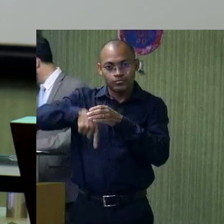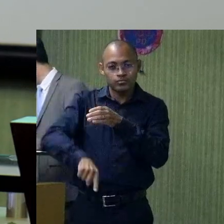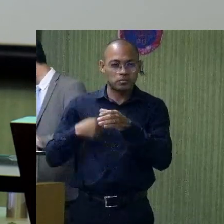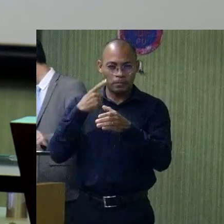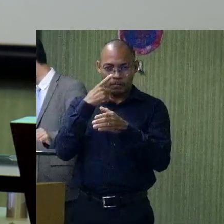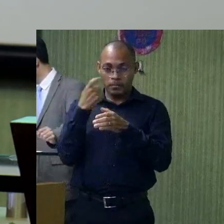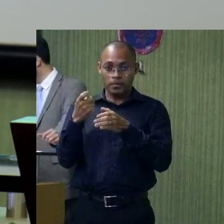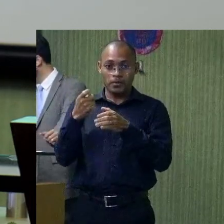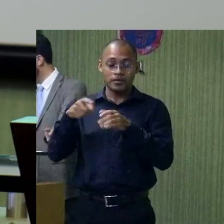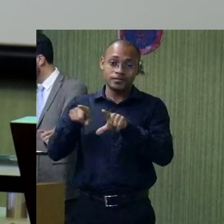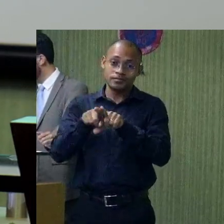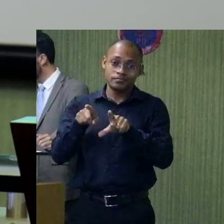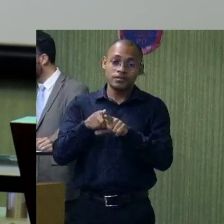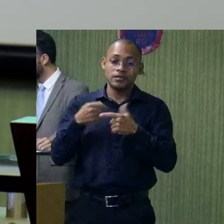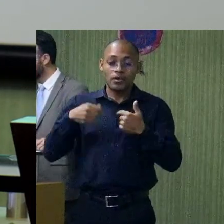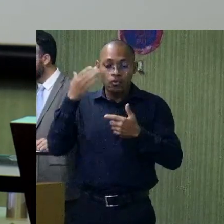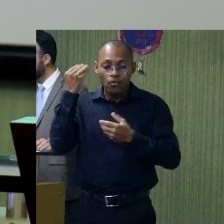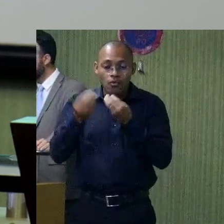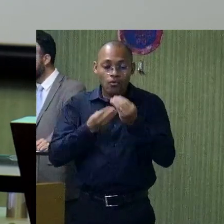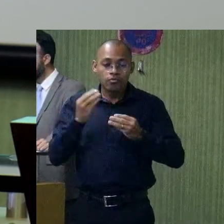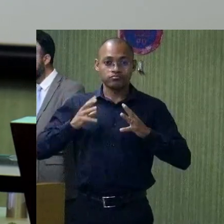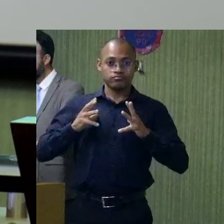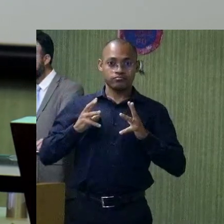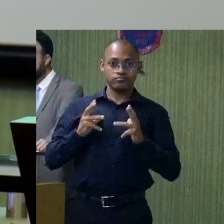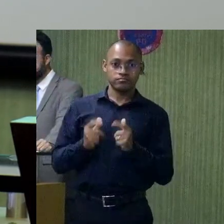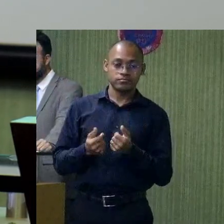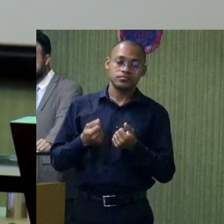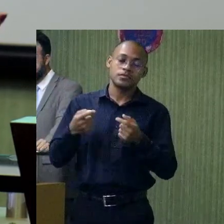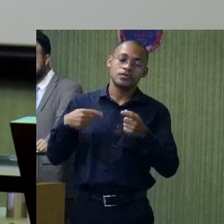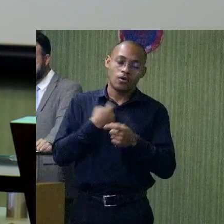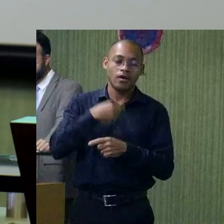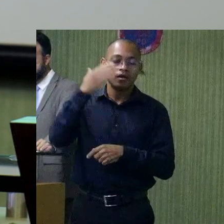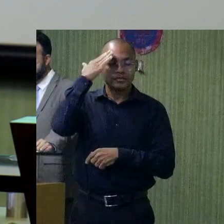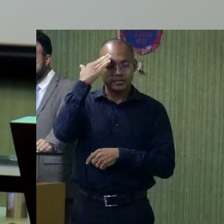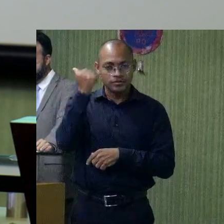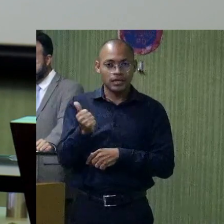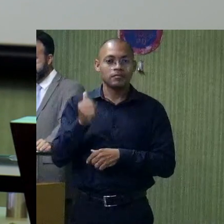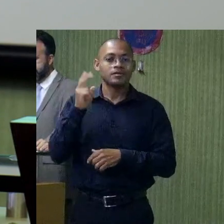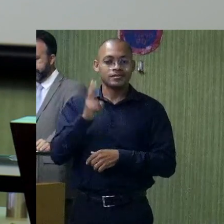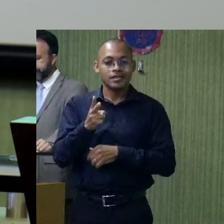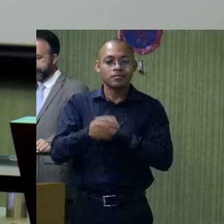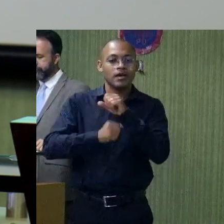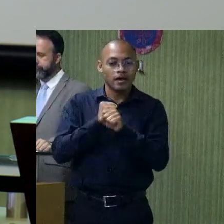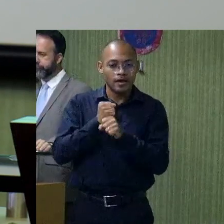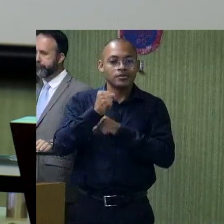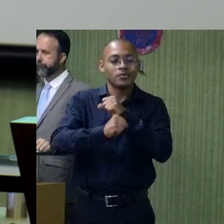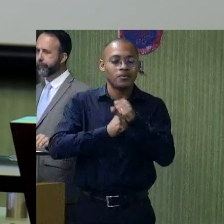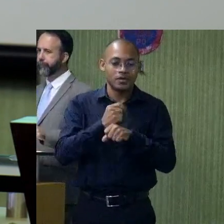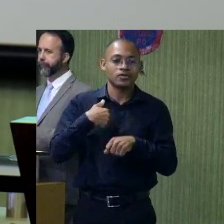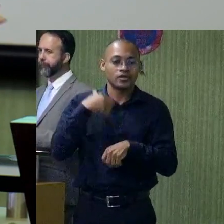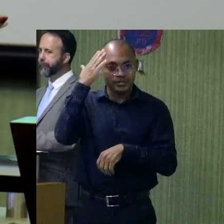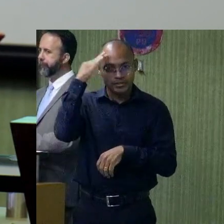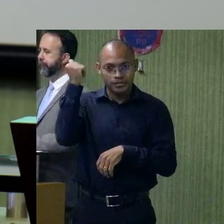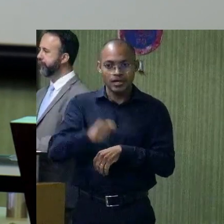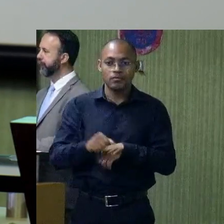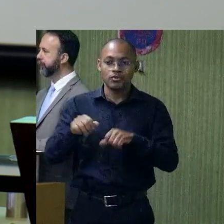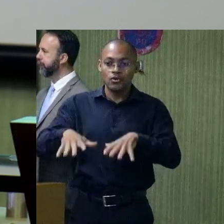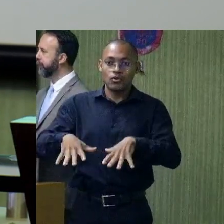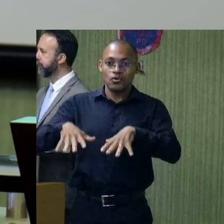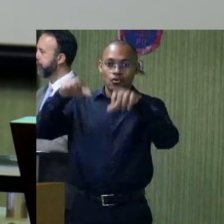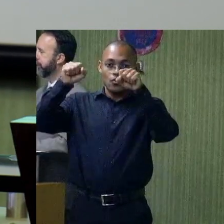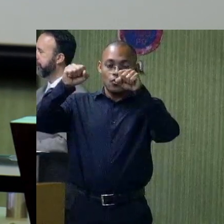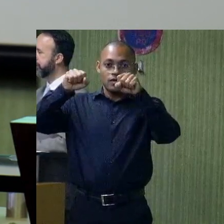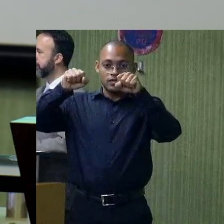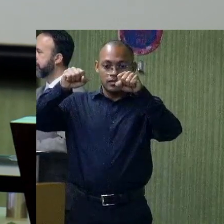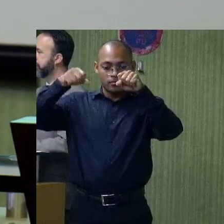mas assim no Amazon nós já sabemos que todo ano temos essa situação de de da da seca né